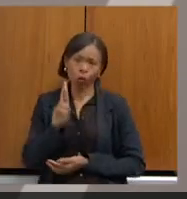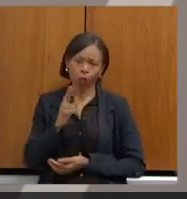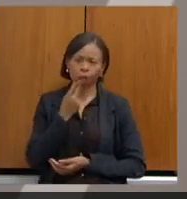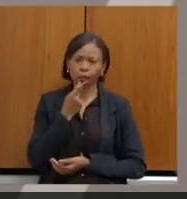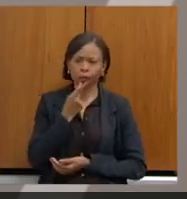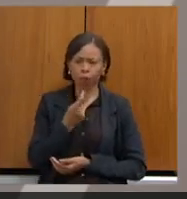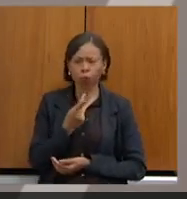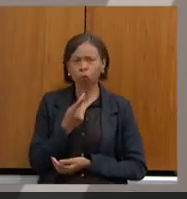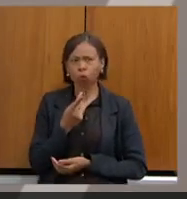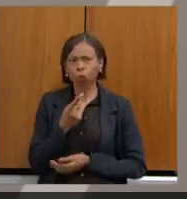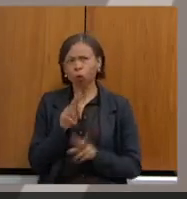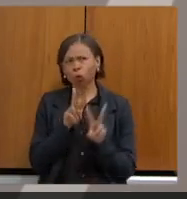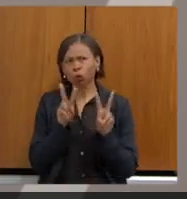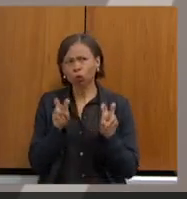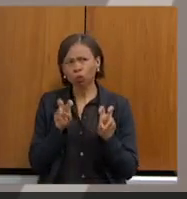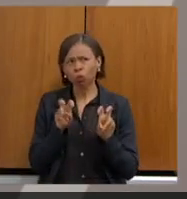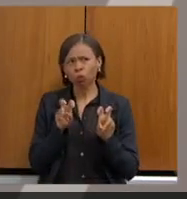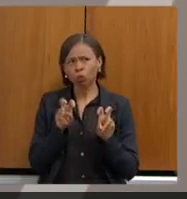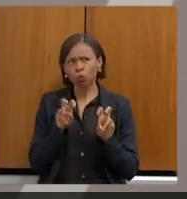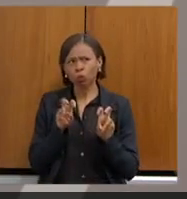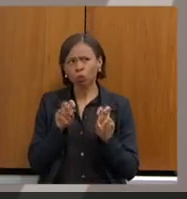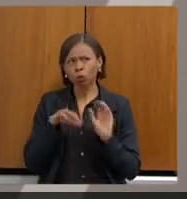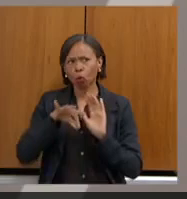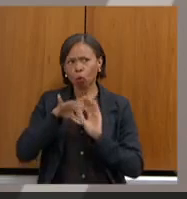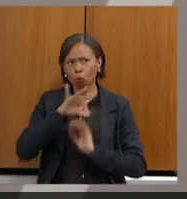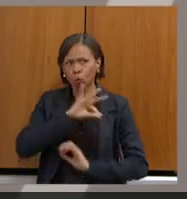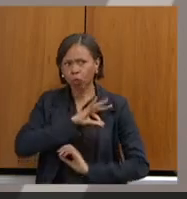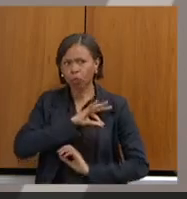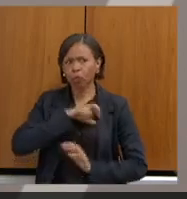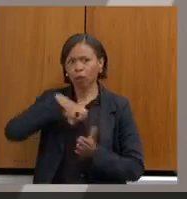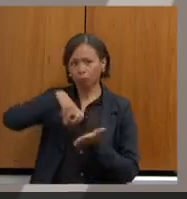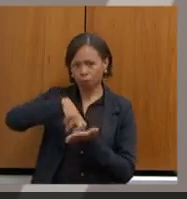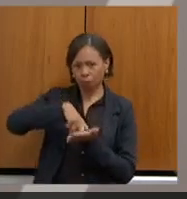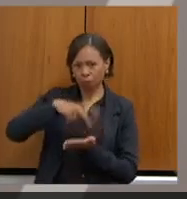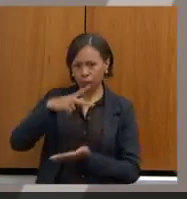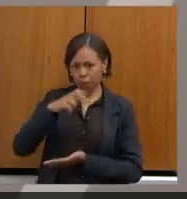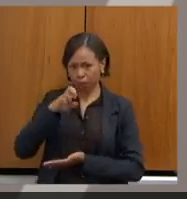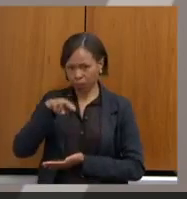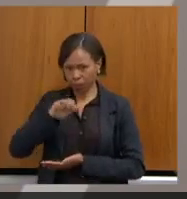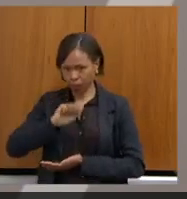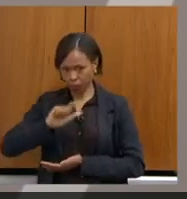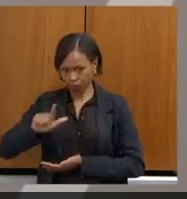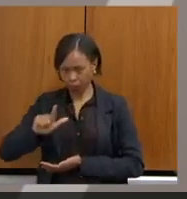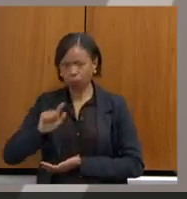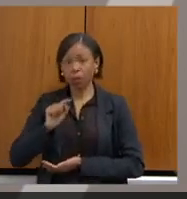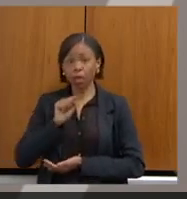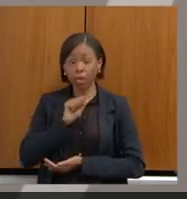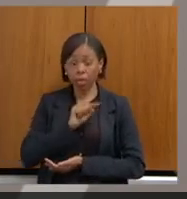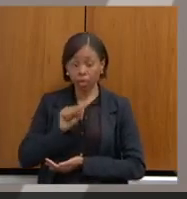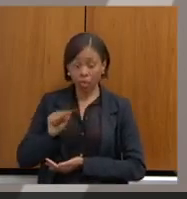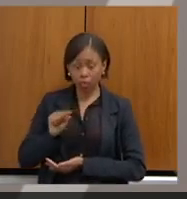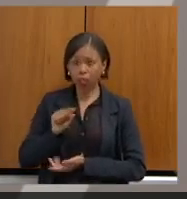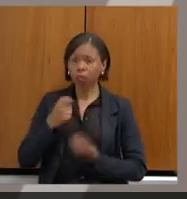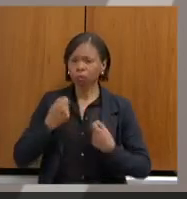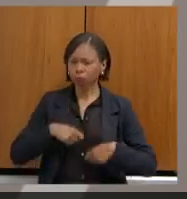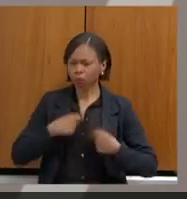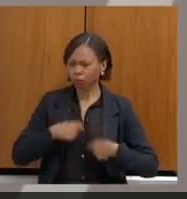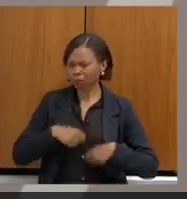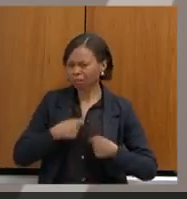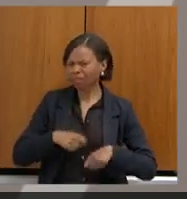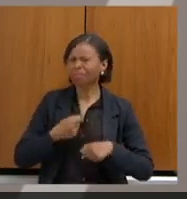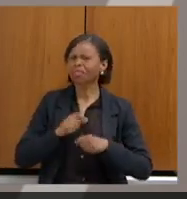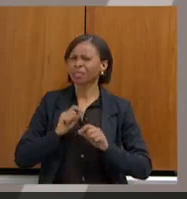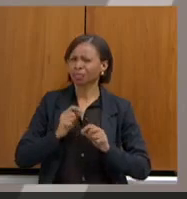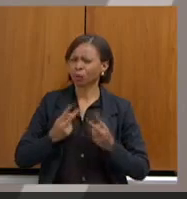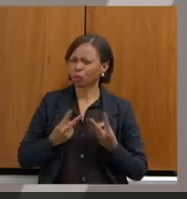sobre a questão dos policiais penais eles há muito tempo eles demandam né um plano